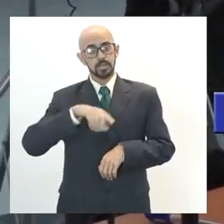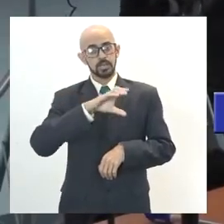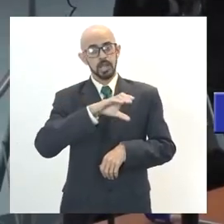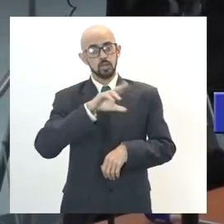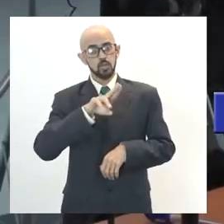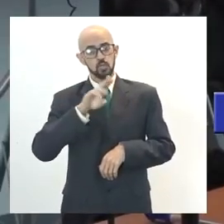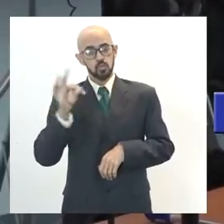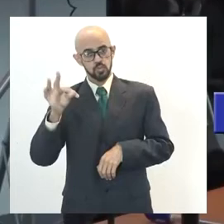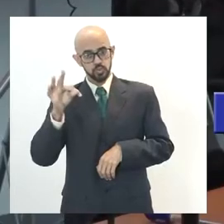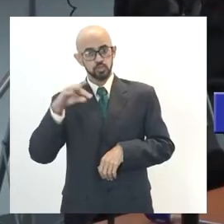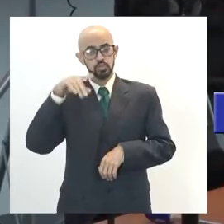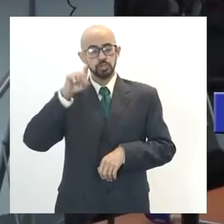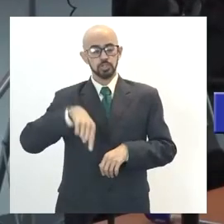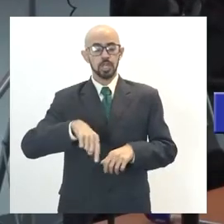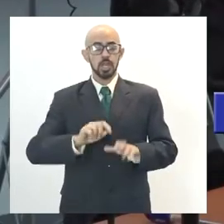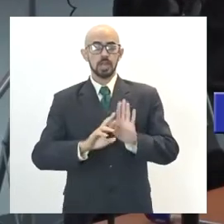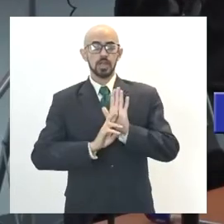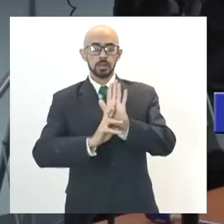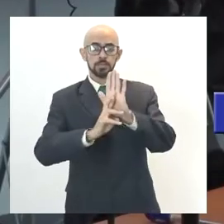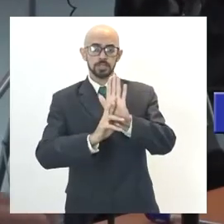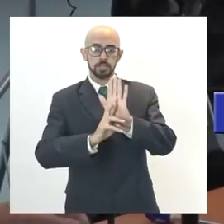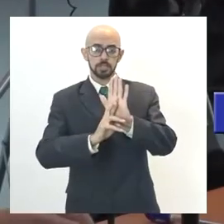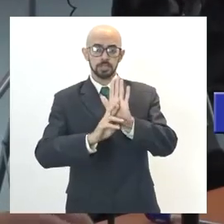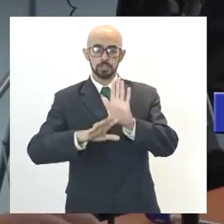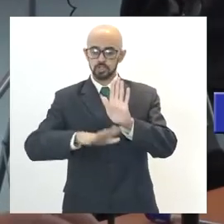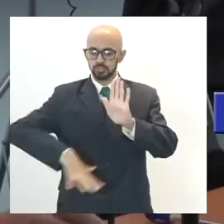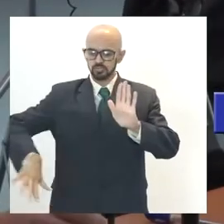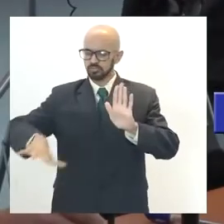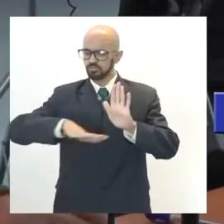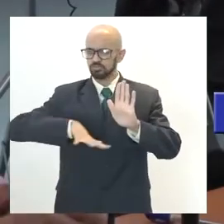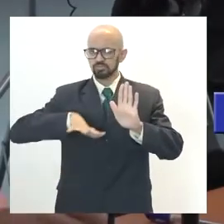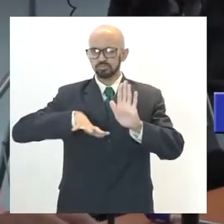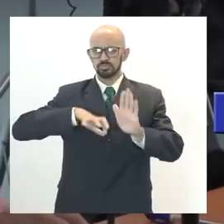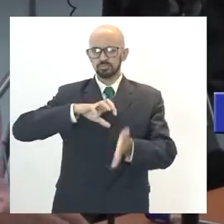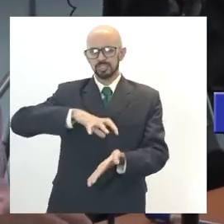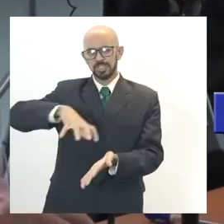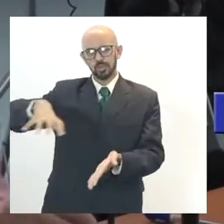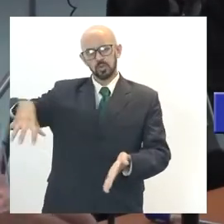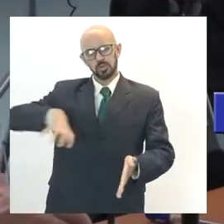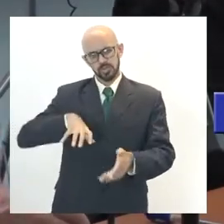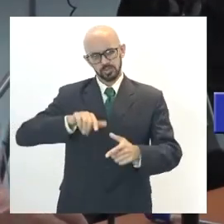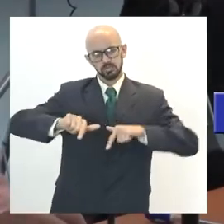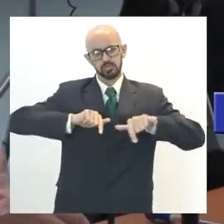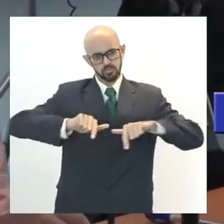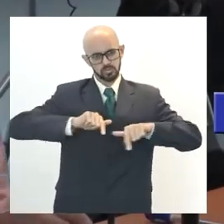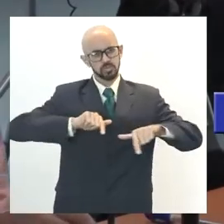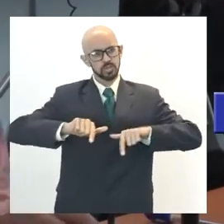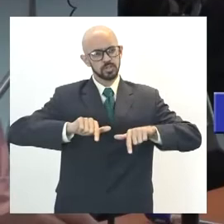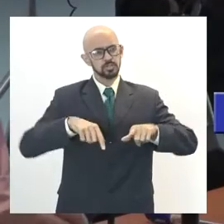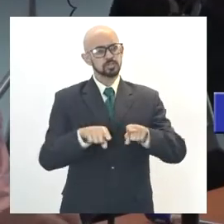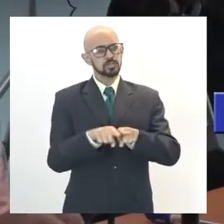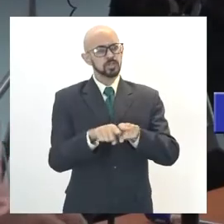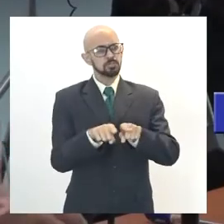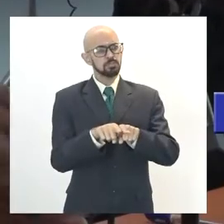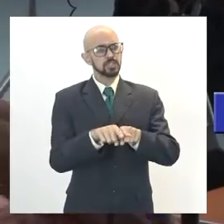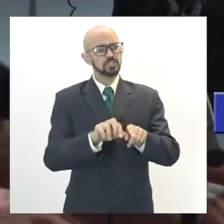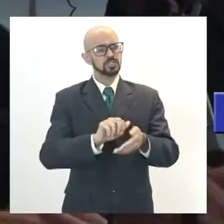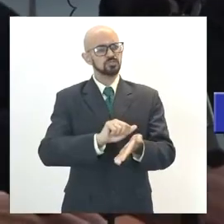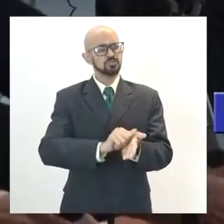Trabalhadores representando se atualizando luz né da classe trabalhadora na participação também de entidades sindicais